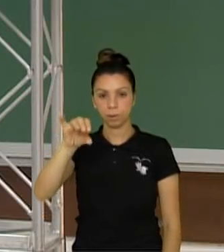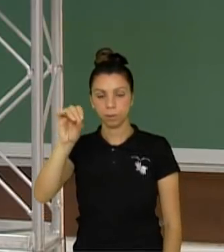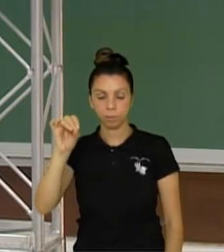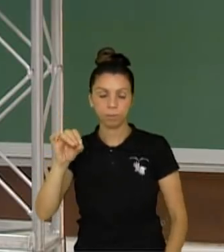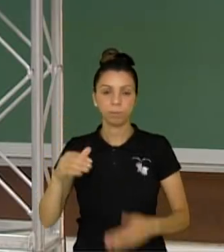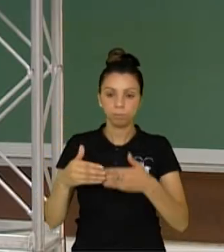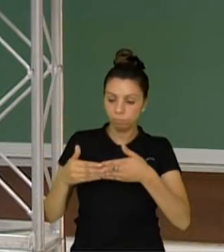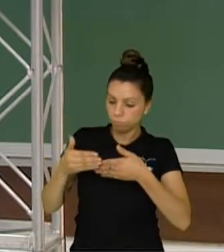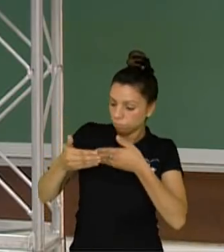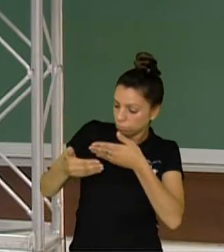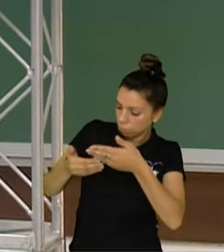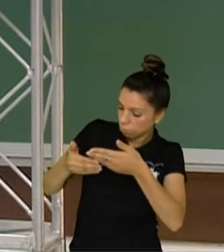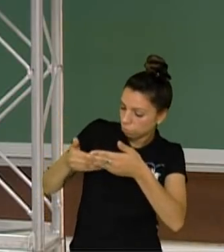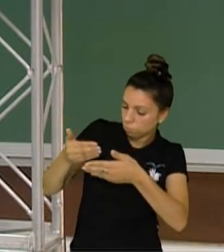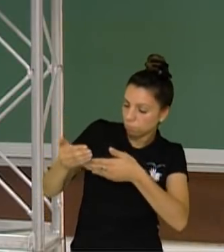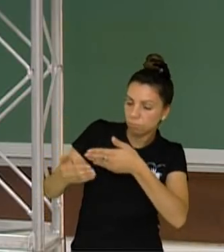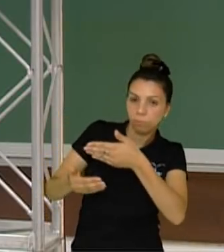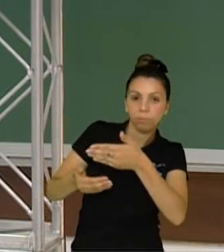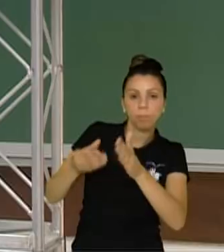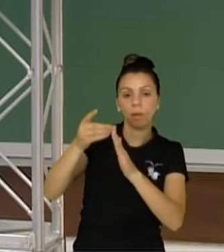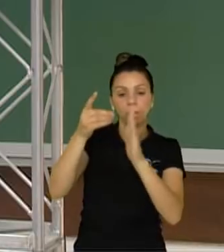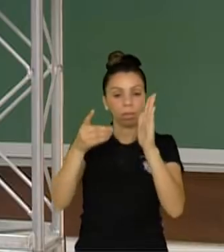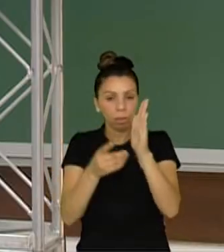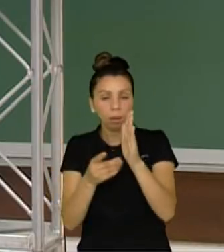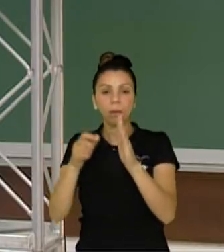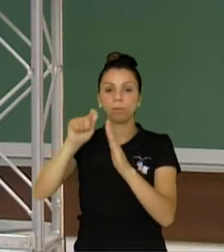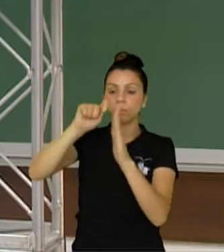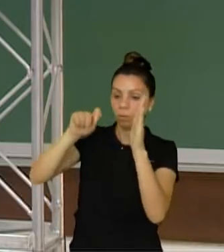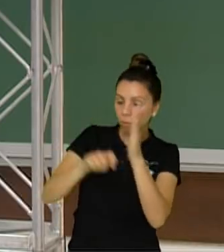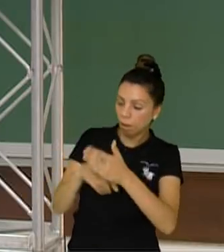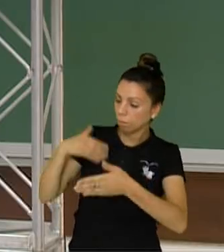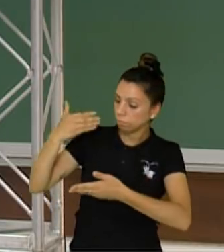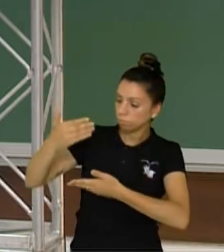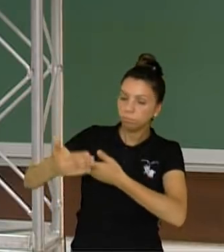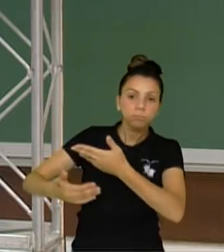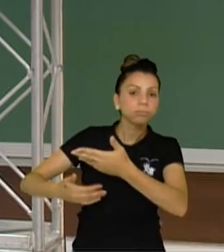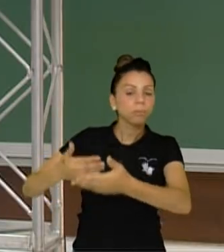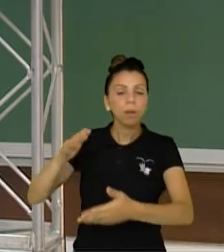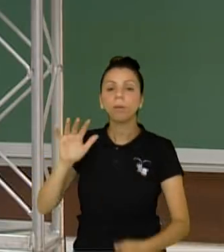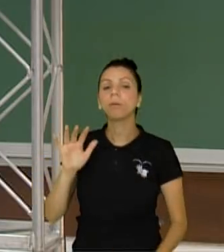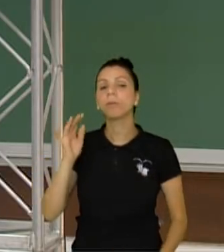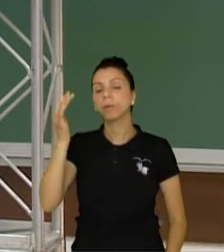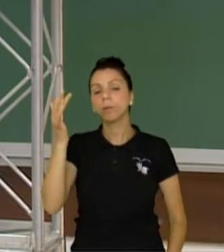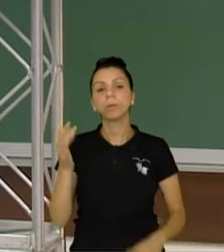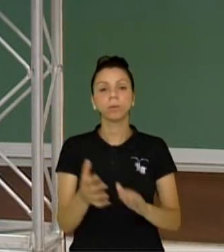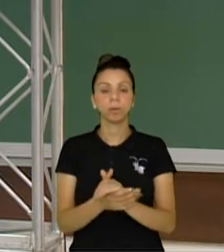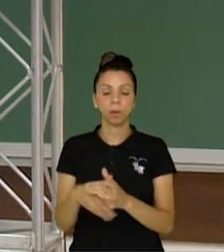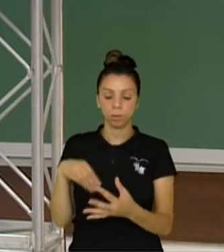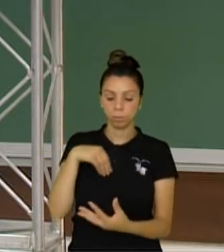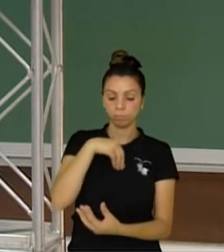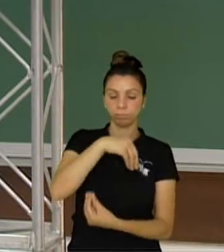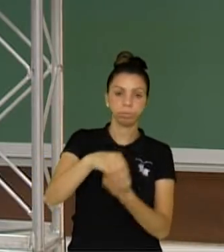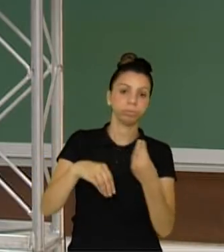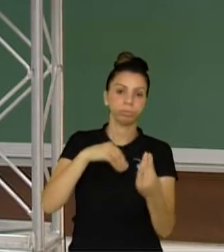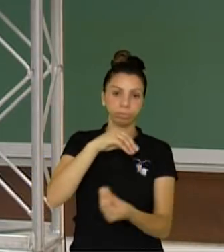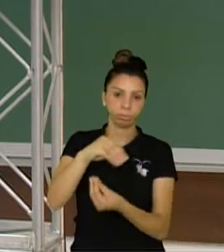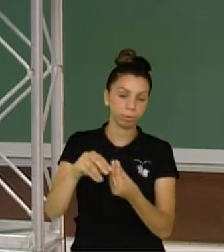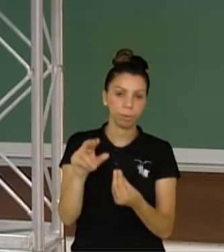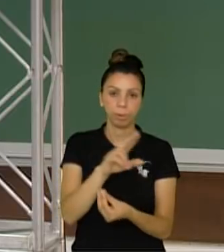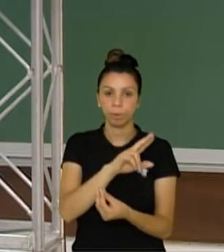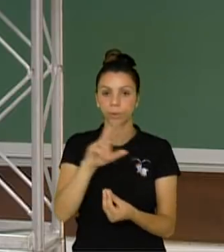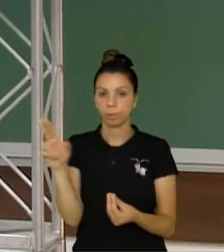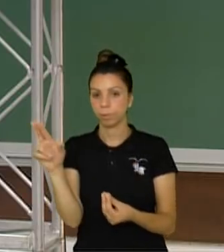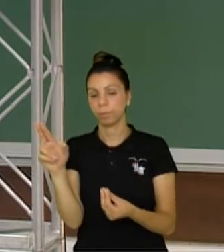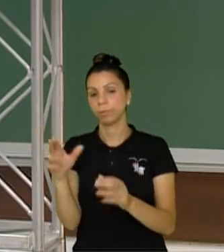dos tempos, das décadas, dos séculos, o que vai acontecer? A miscigenação, o que nós chamamos